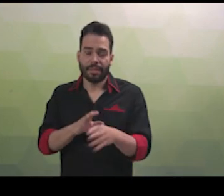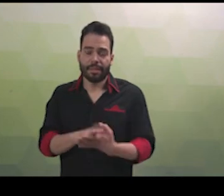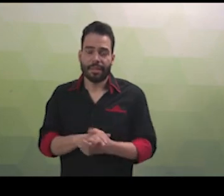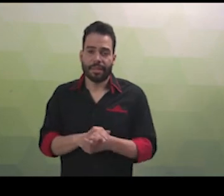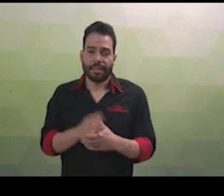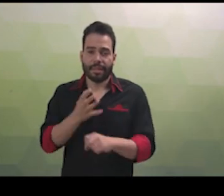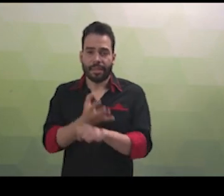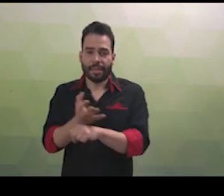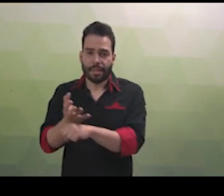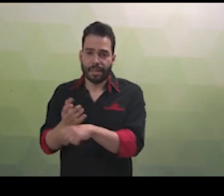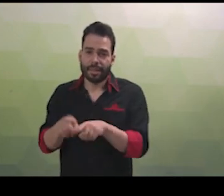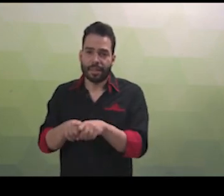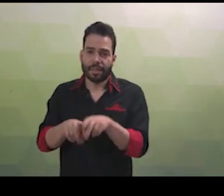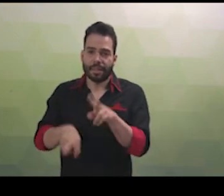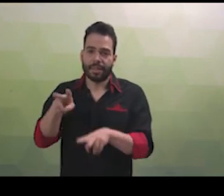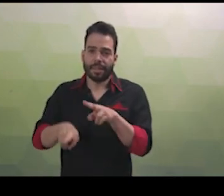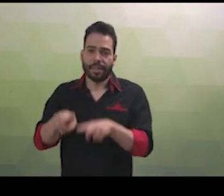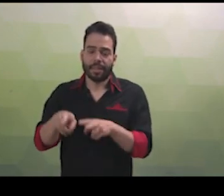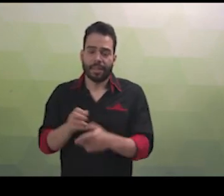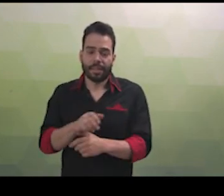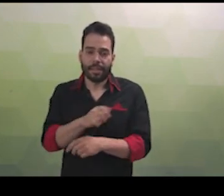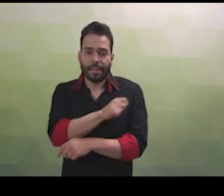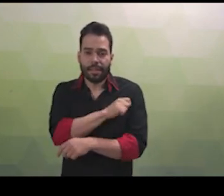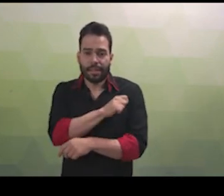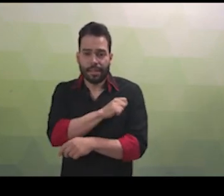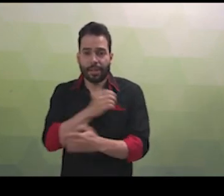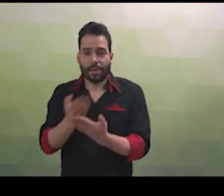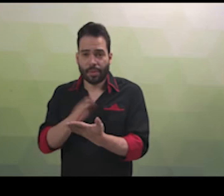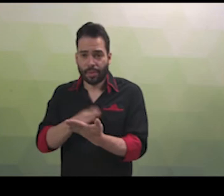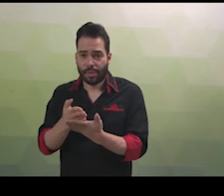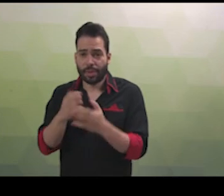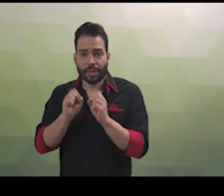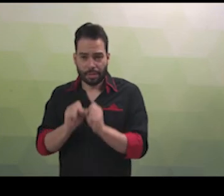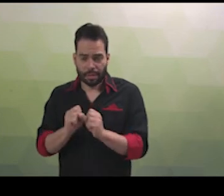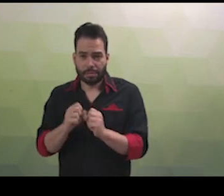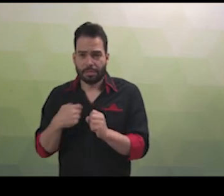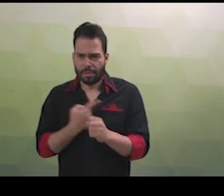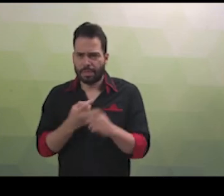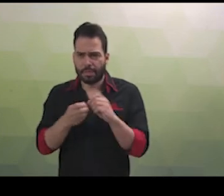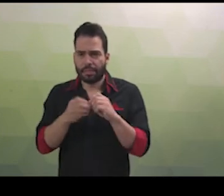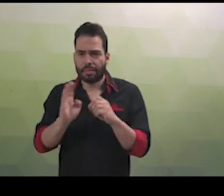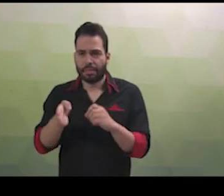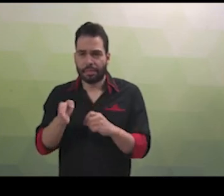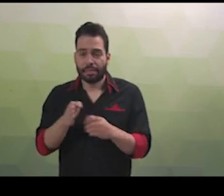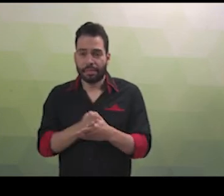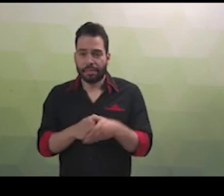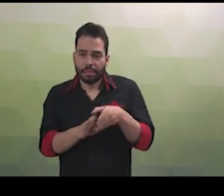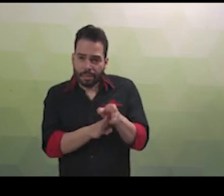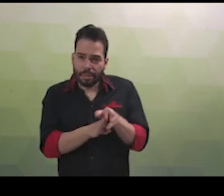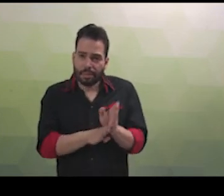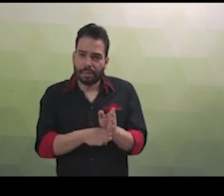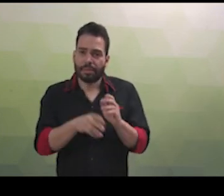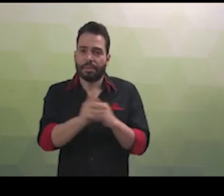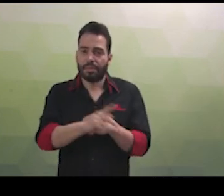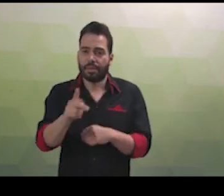daqueles conteúdos, bem como da avaliação do aluno. O intérprete pode, e já fazemos isso na